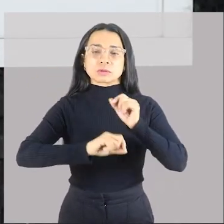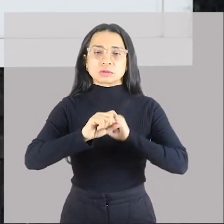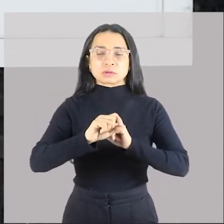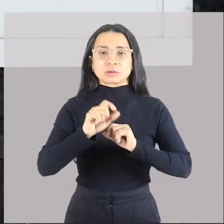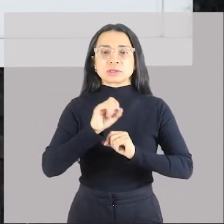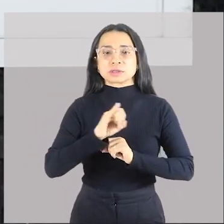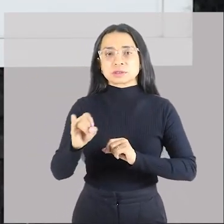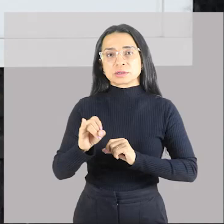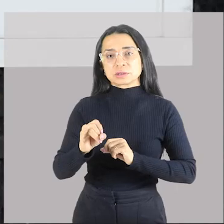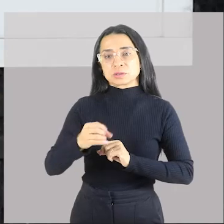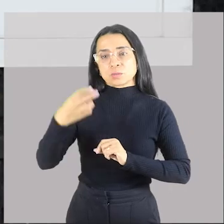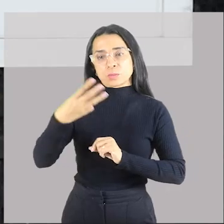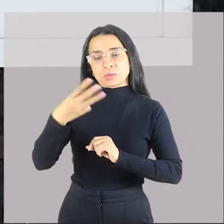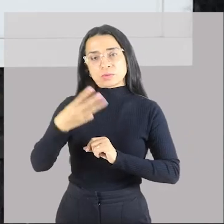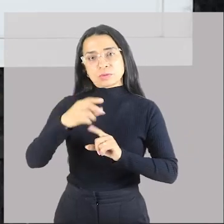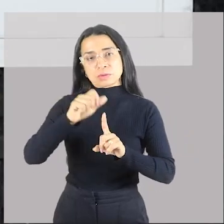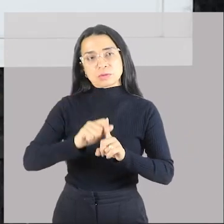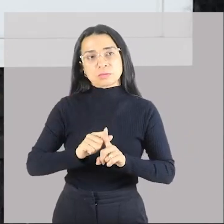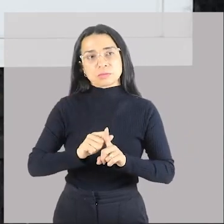aconteceria num terceiro mês?